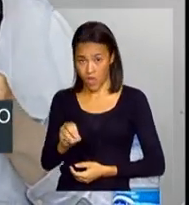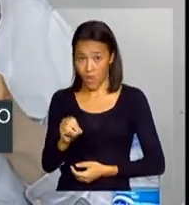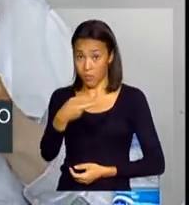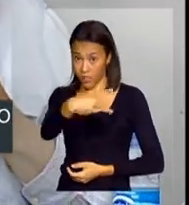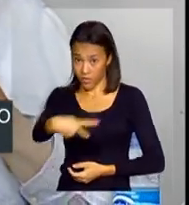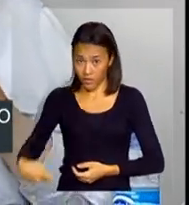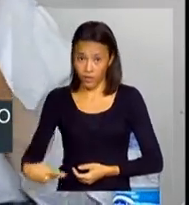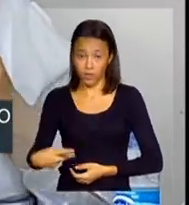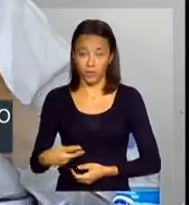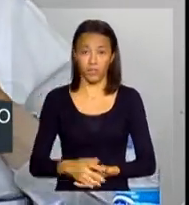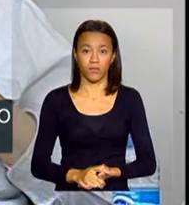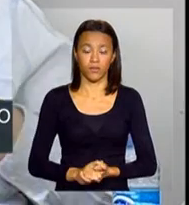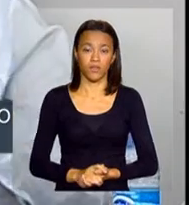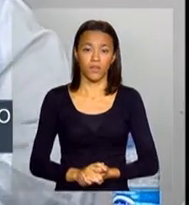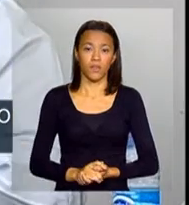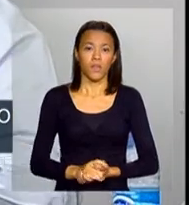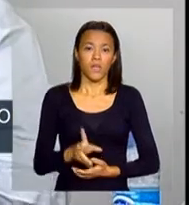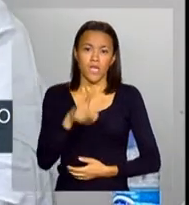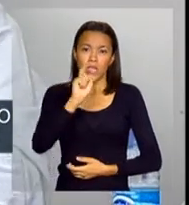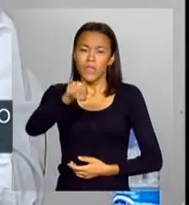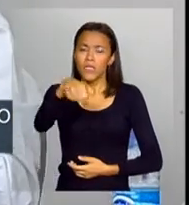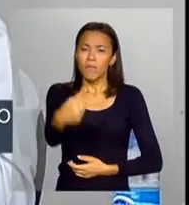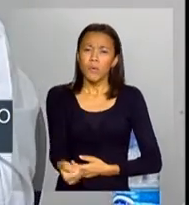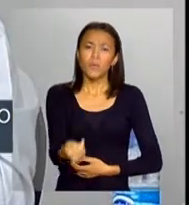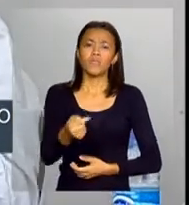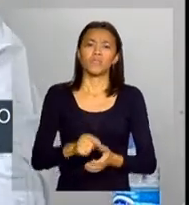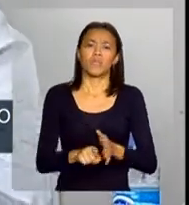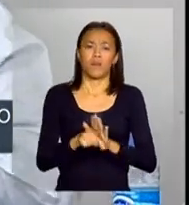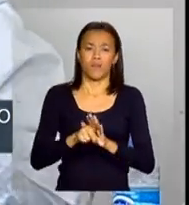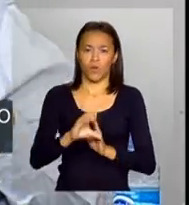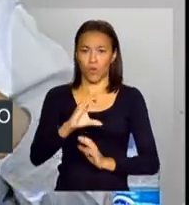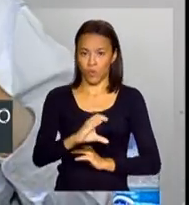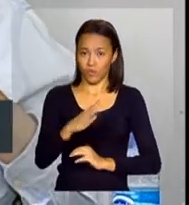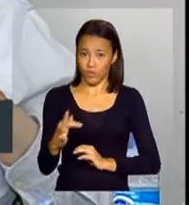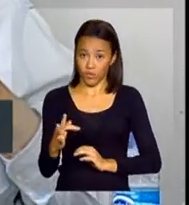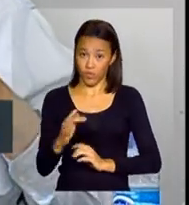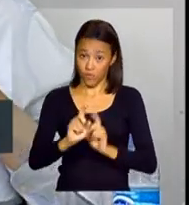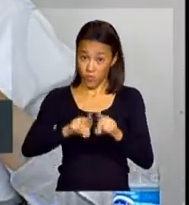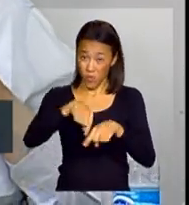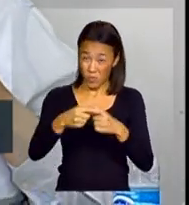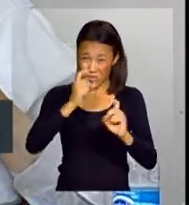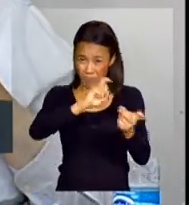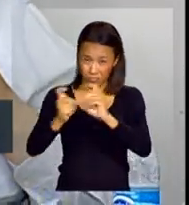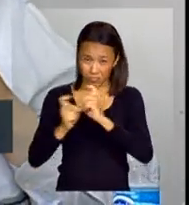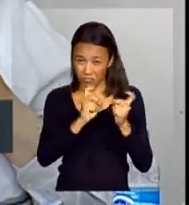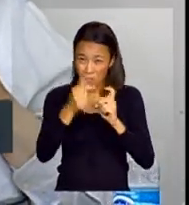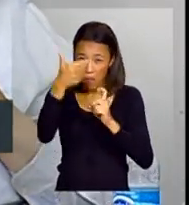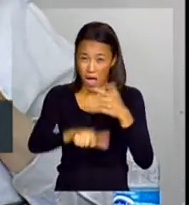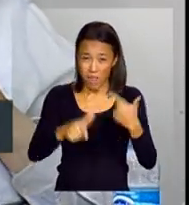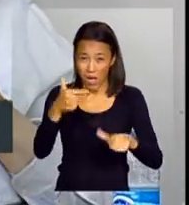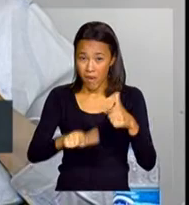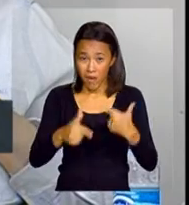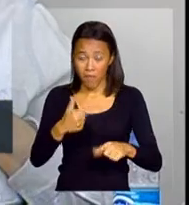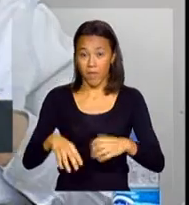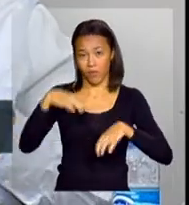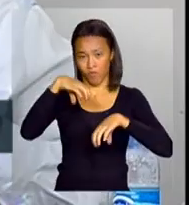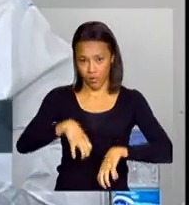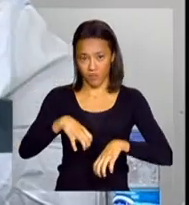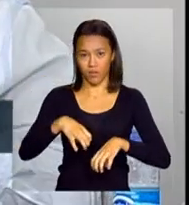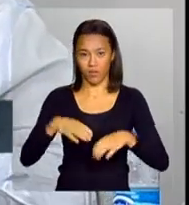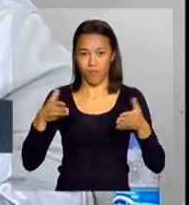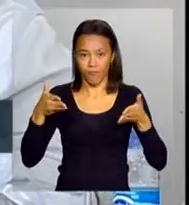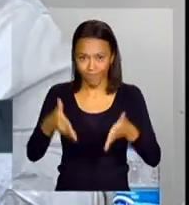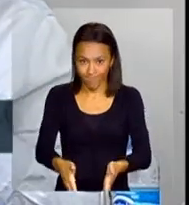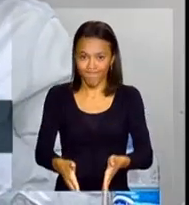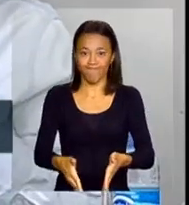Parlamentar da Agricultura, resumiu. Depois da Constituinte, foi o debate que mais mobilizou o Congresso Nacional. Tá?